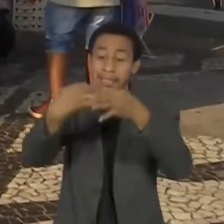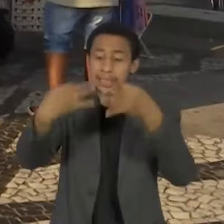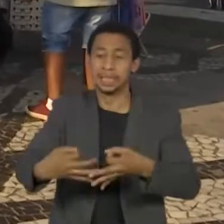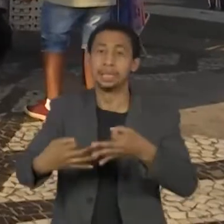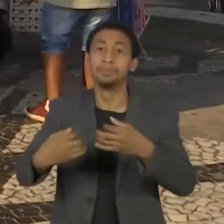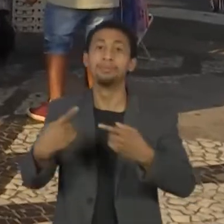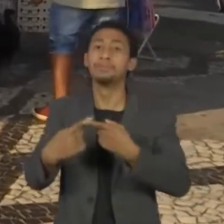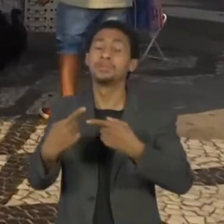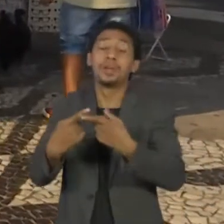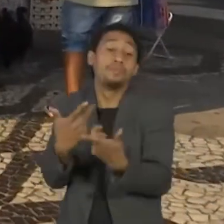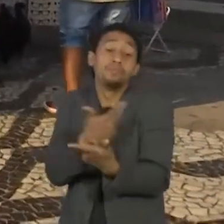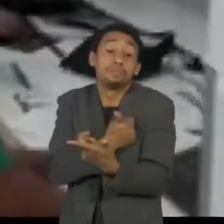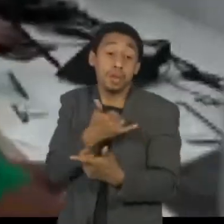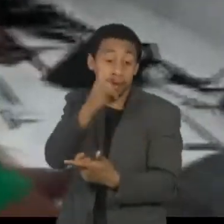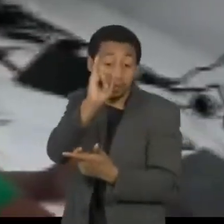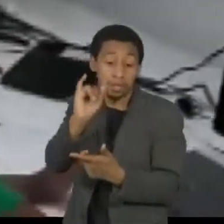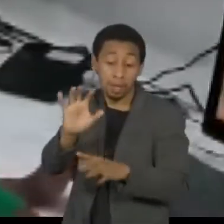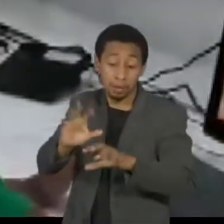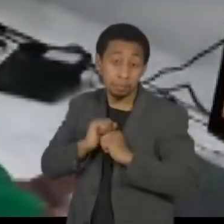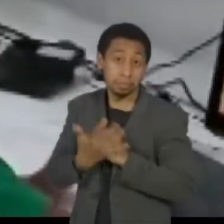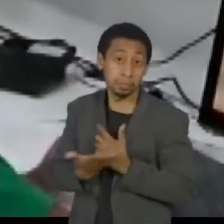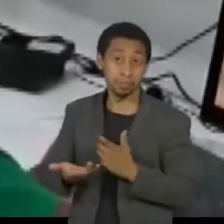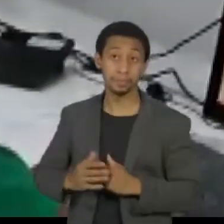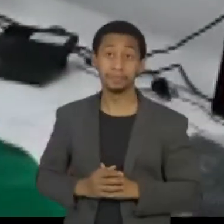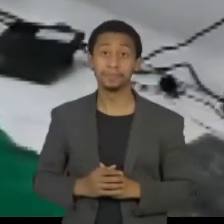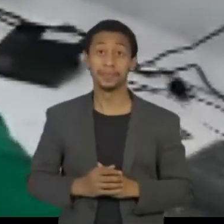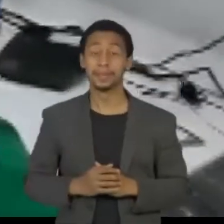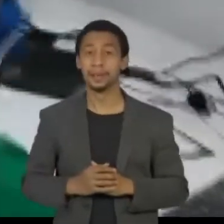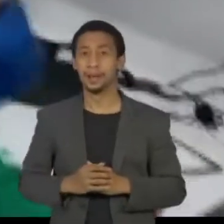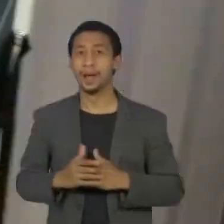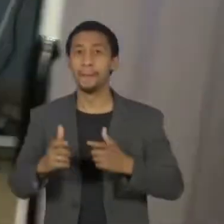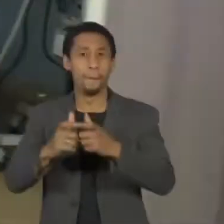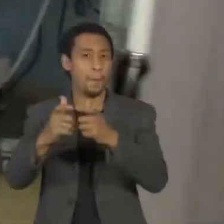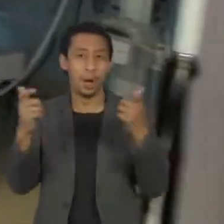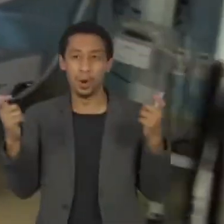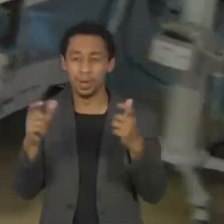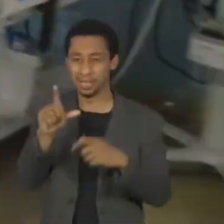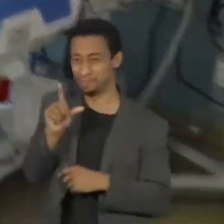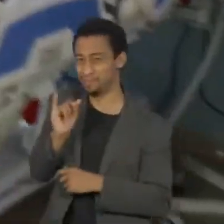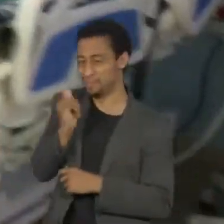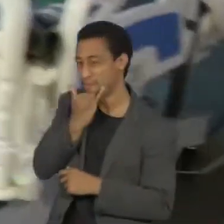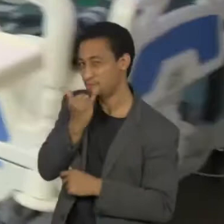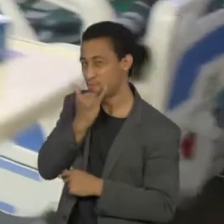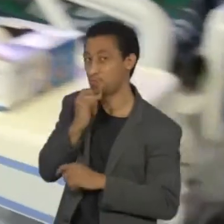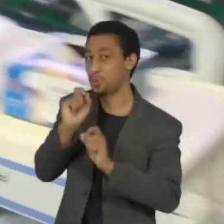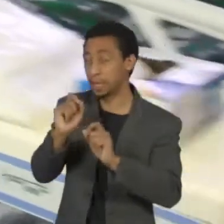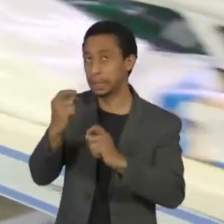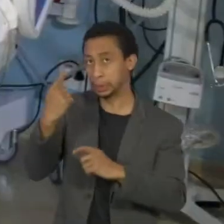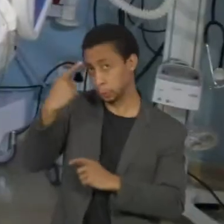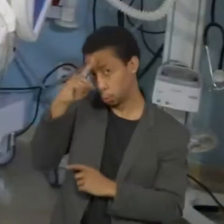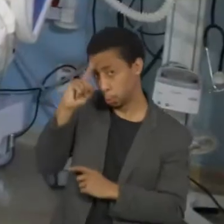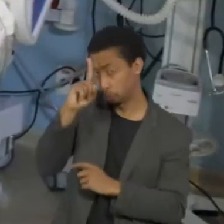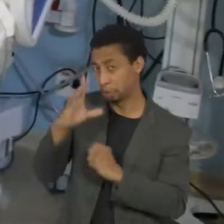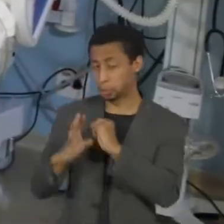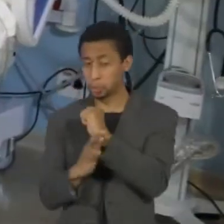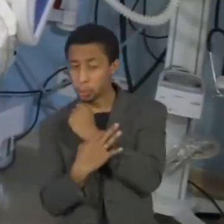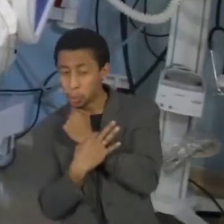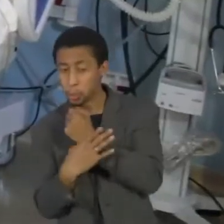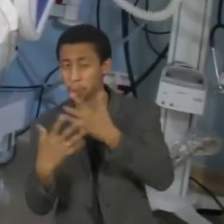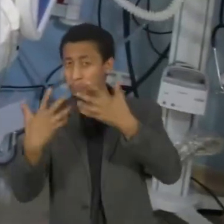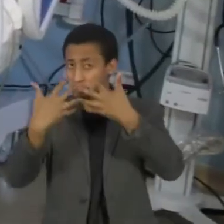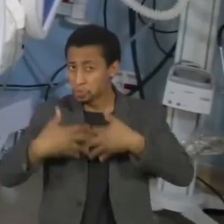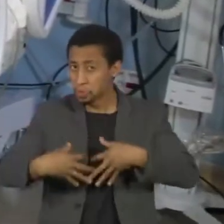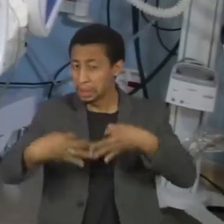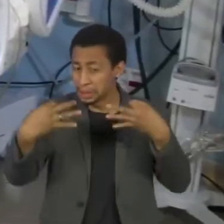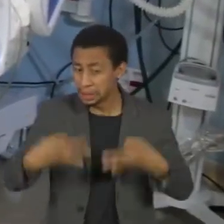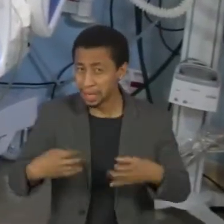é a única forma de prevenção. Entre as principais justificativas para não se imunizar estão dúvidas quanto à segurança e à eficácia e